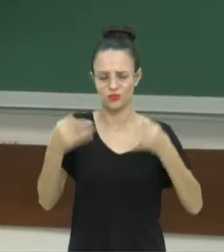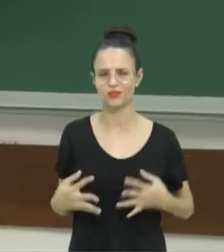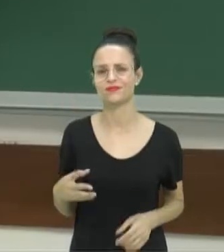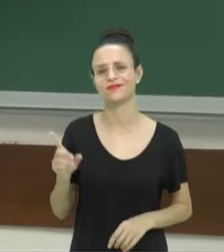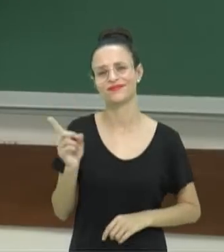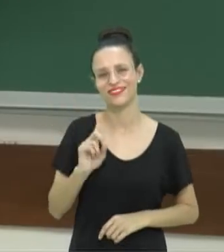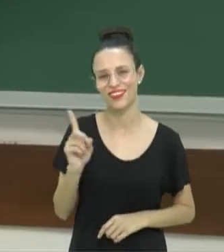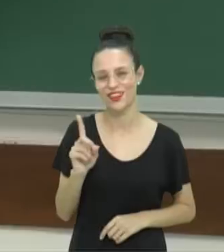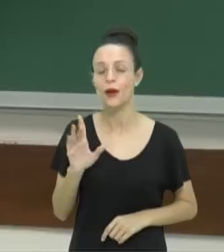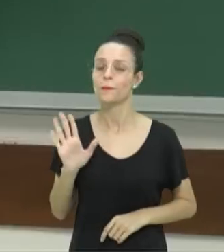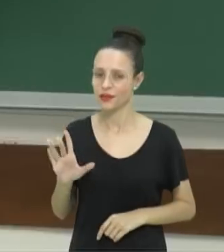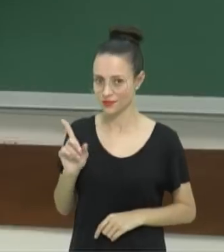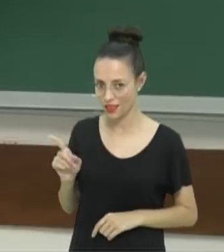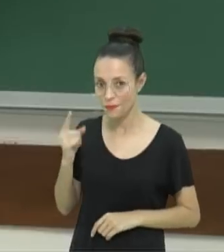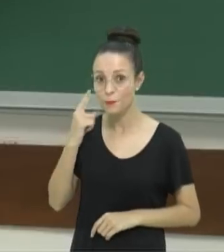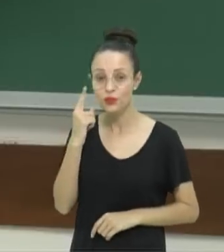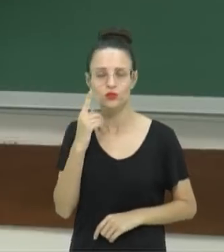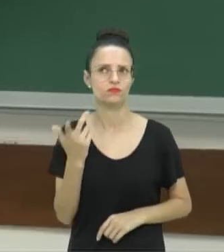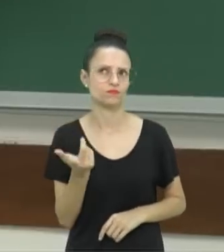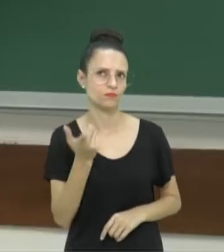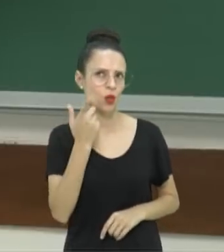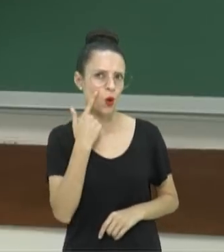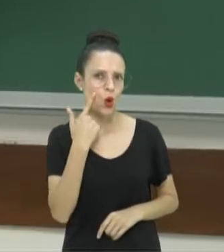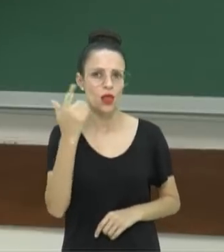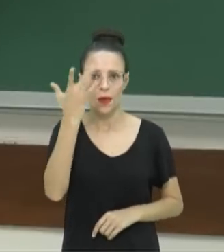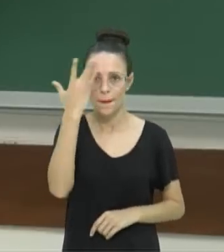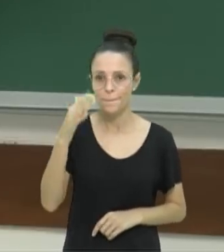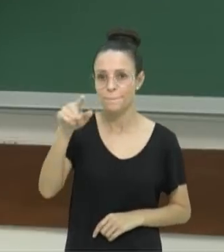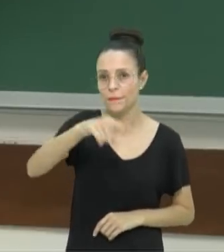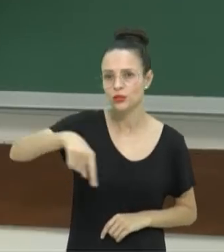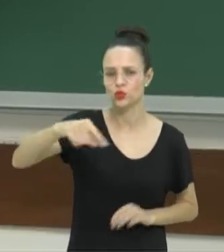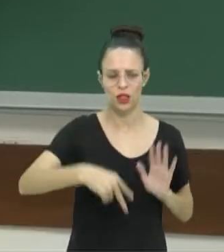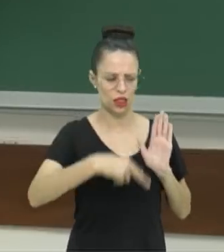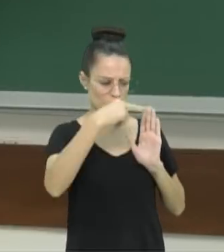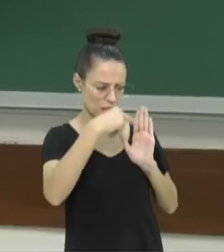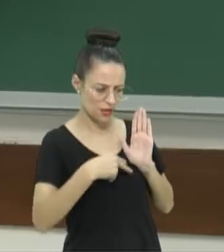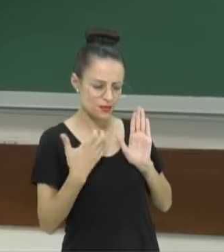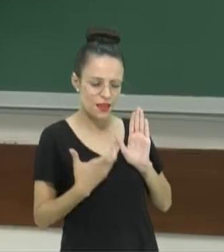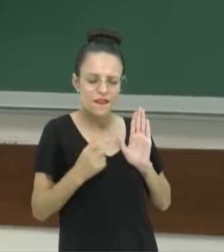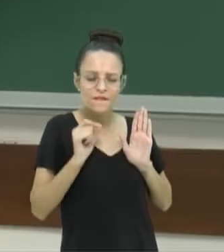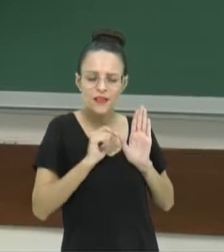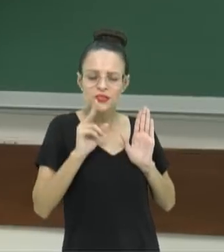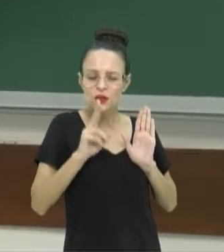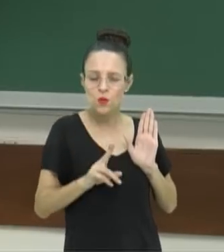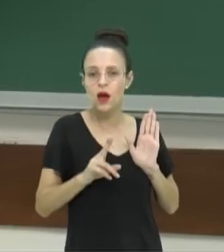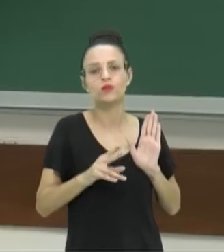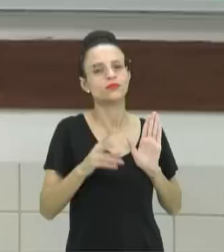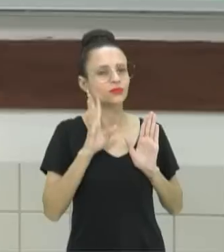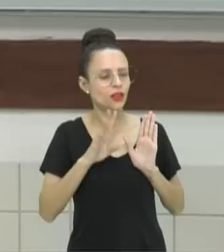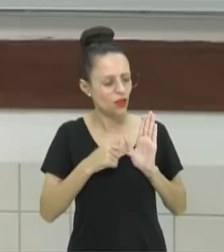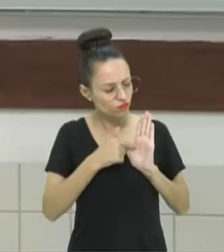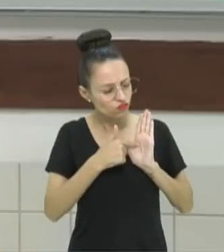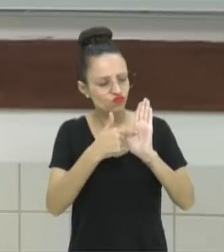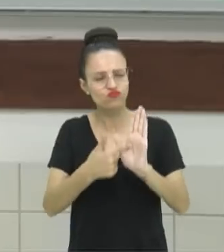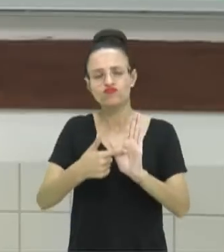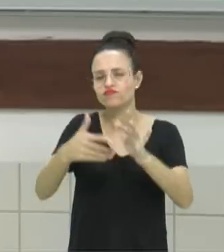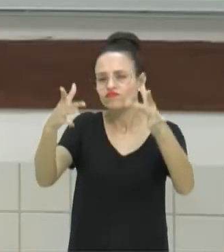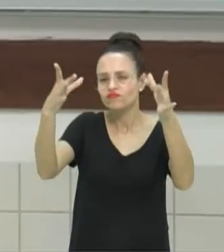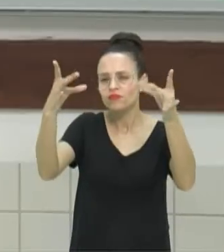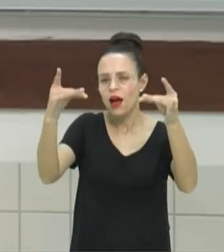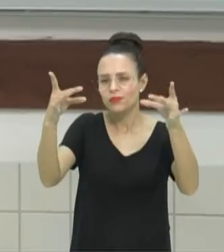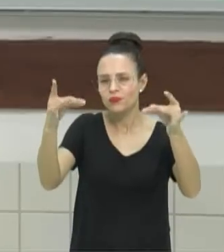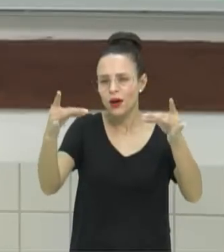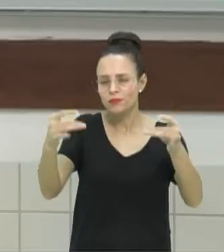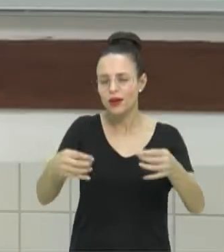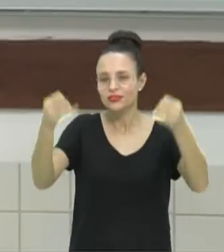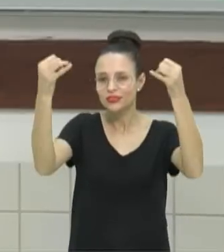explicativas. Mas ele pensou, olha, para as pessoas quererem fazer a mesma viagem que eu, é legal que eu explique bem explicadinho